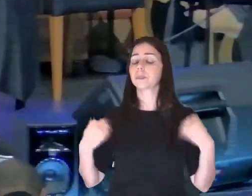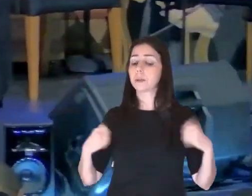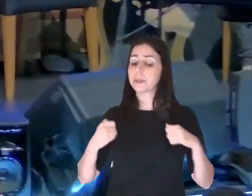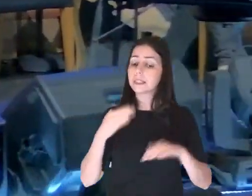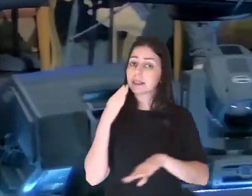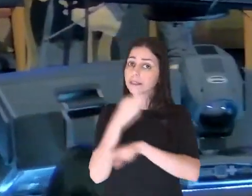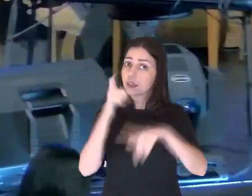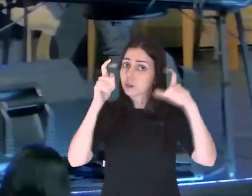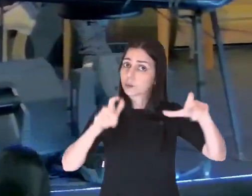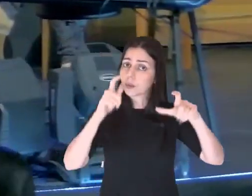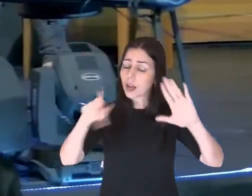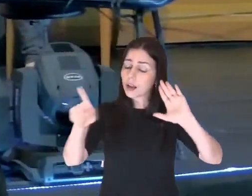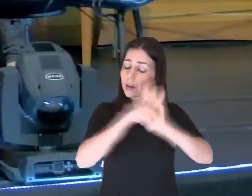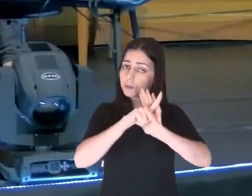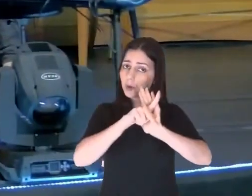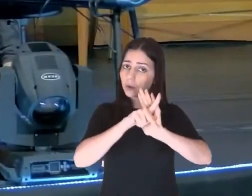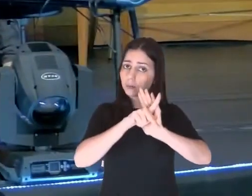terra de gigantes.